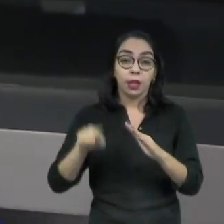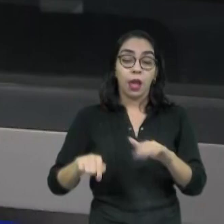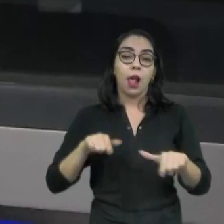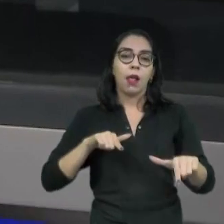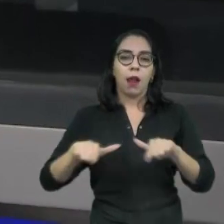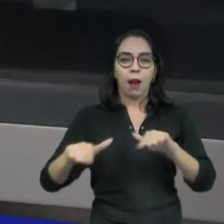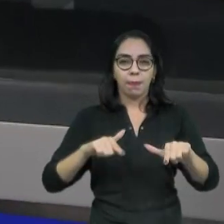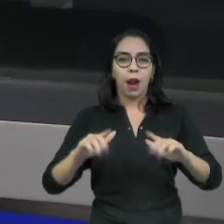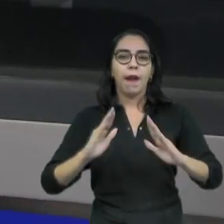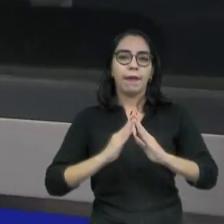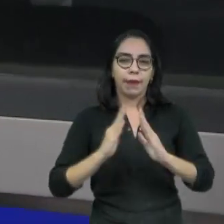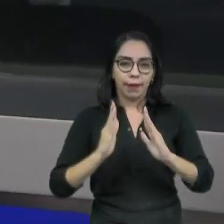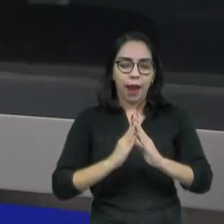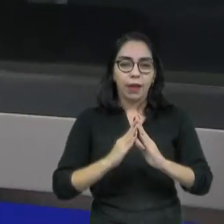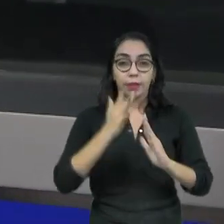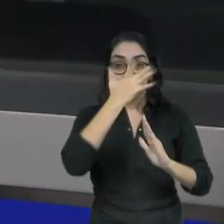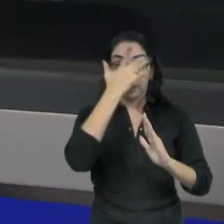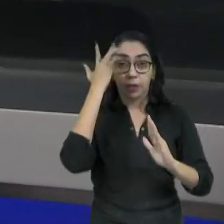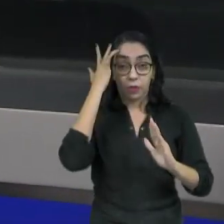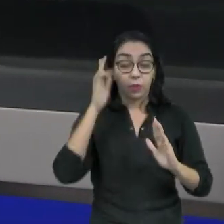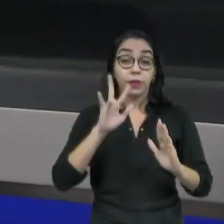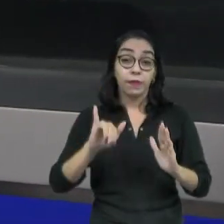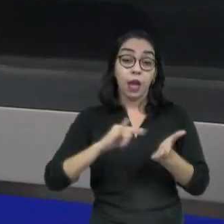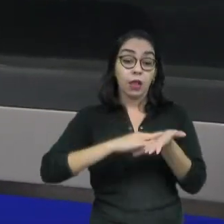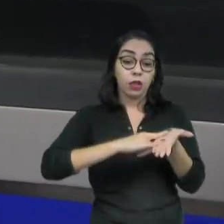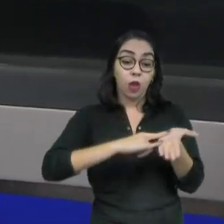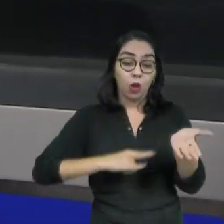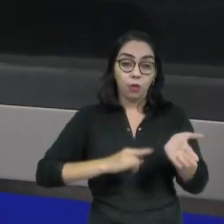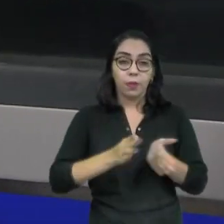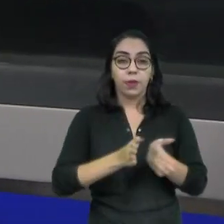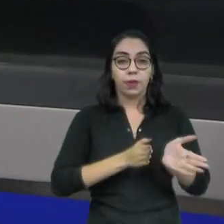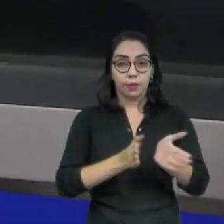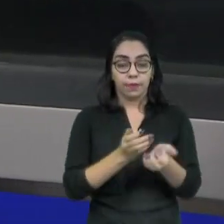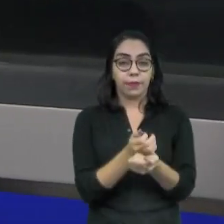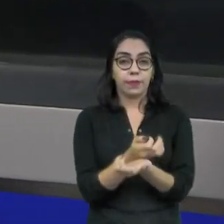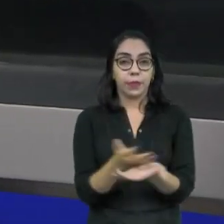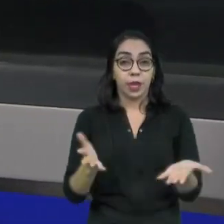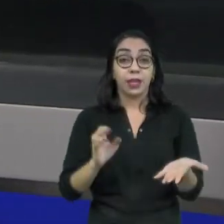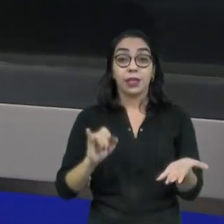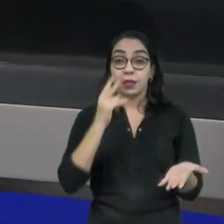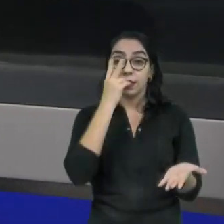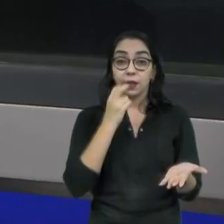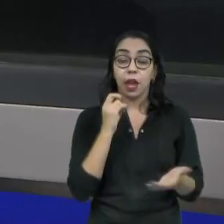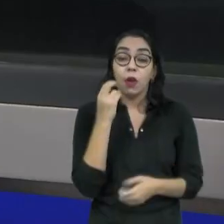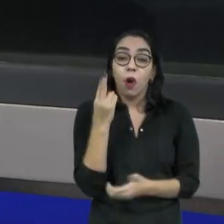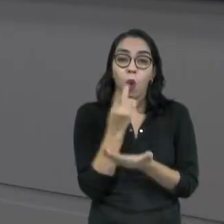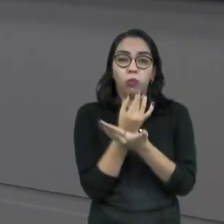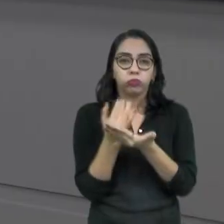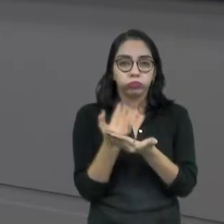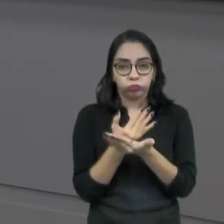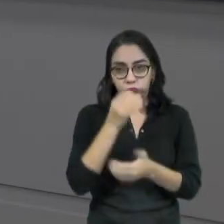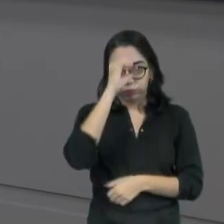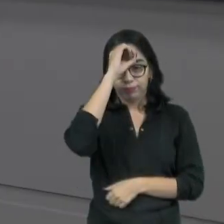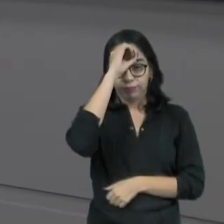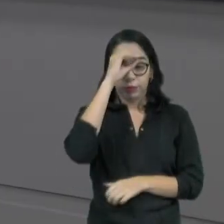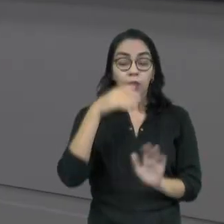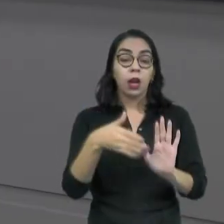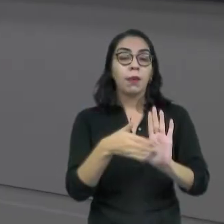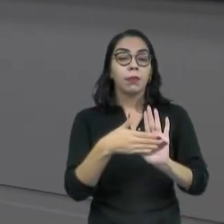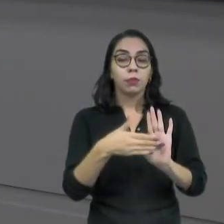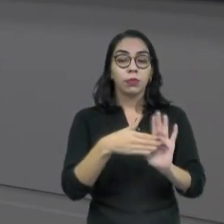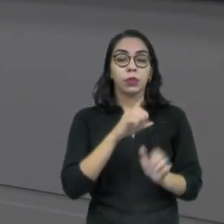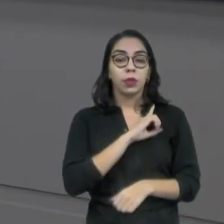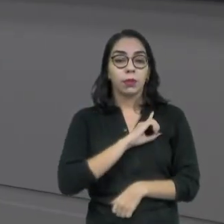domésticos disponibilizem documentos acessíveis para cegos e analfabetos a proposta é do deputado